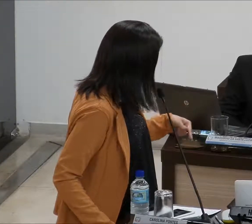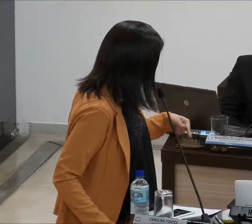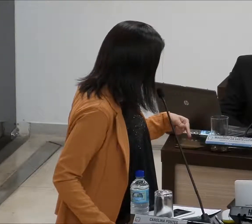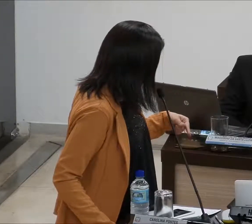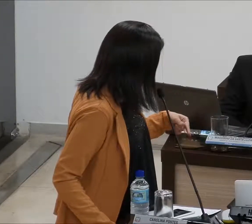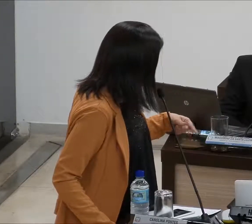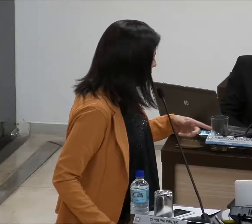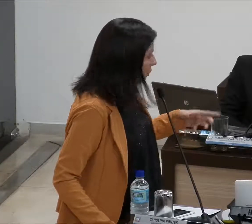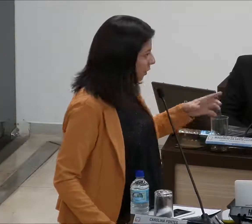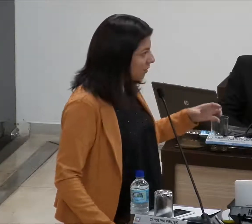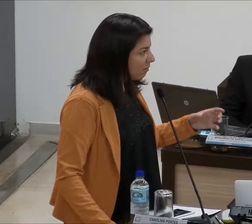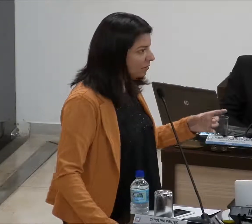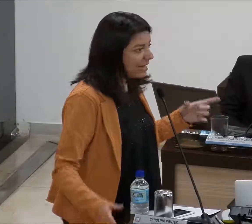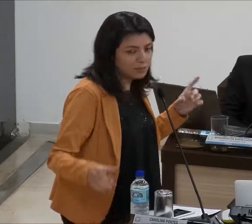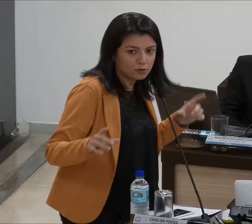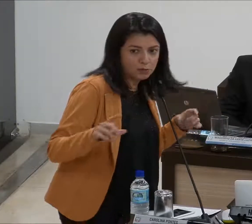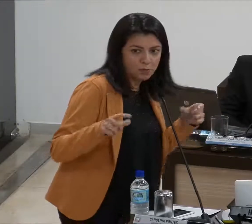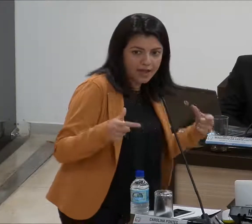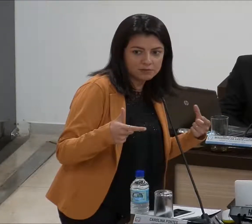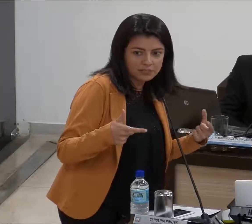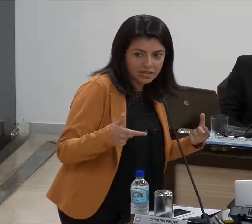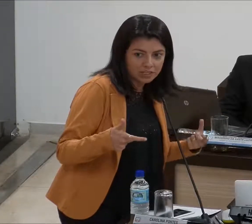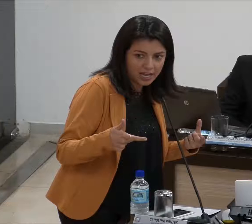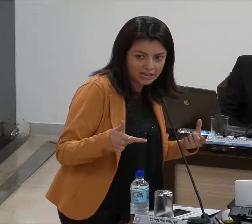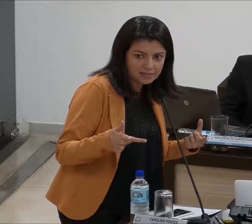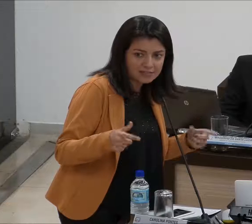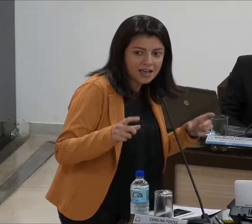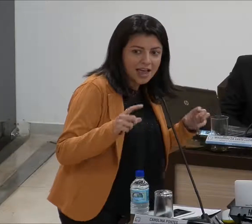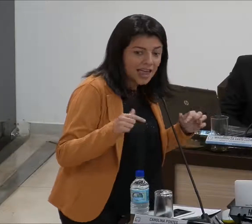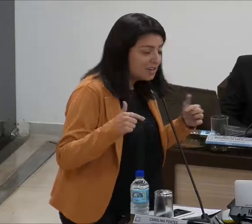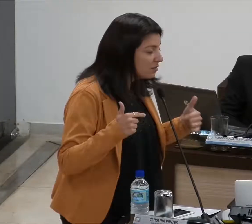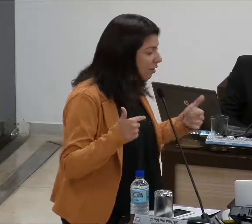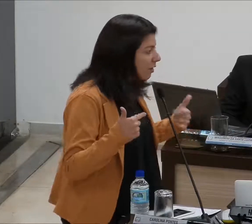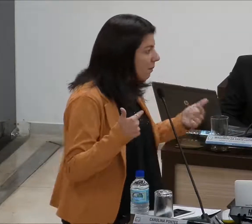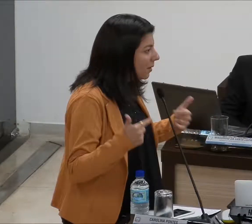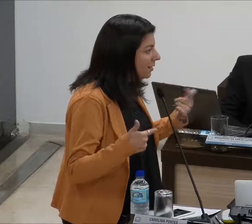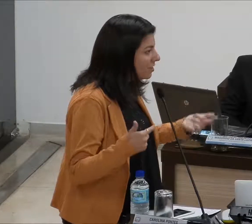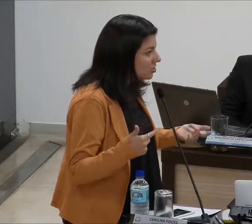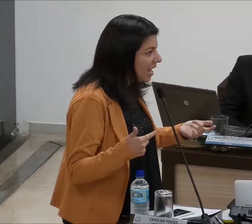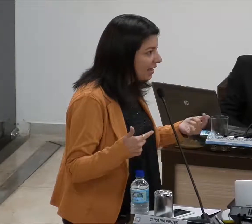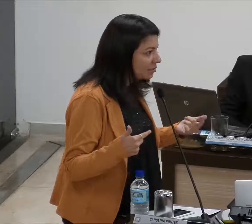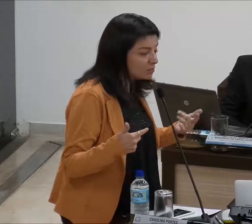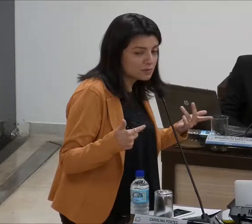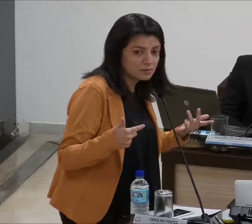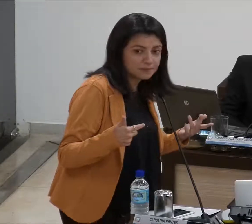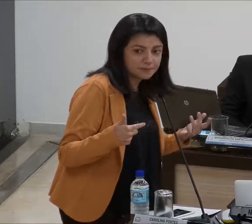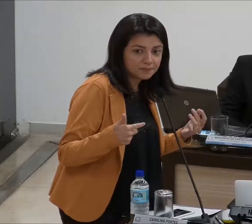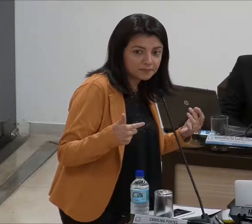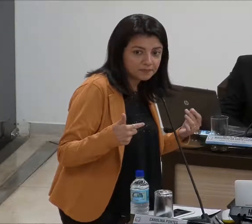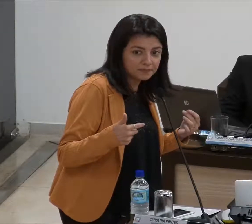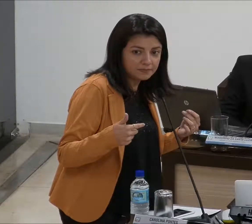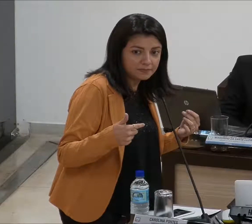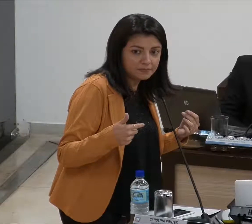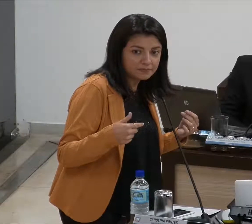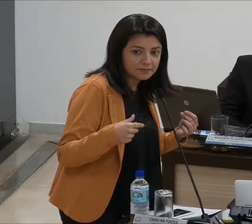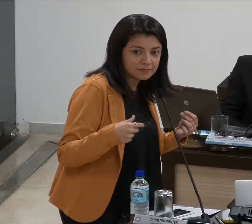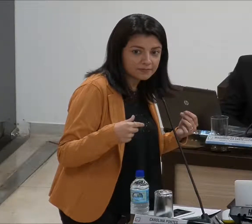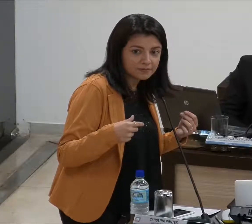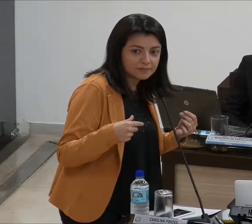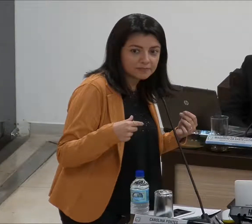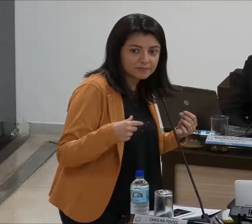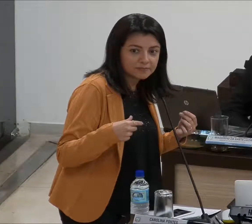daquelas cidades. Porque o que acontece? Os bueiros inteligentes, eles foram planejados...